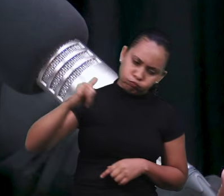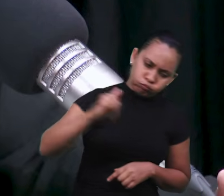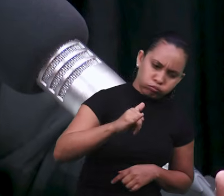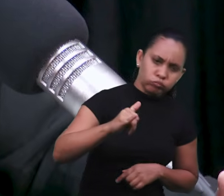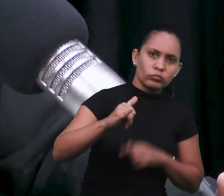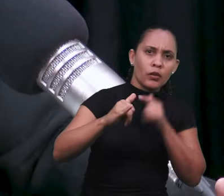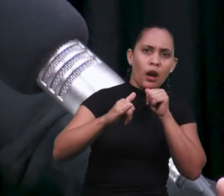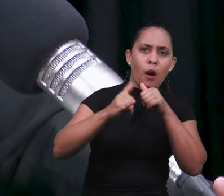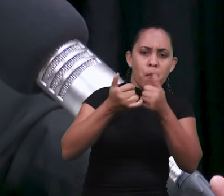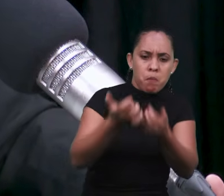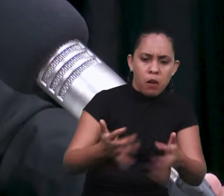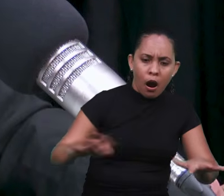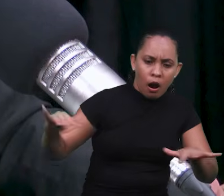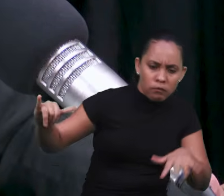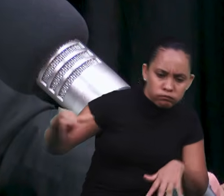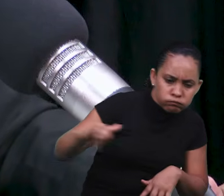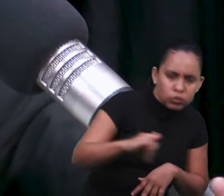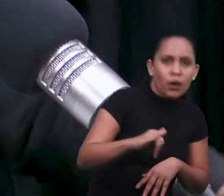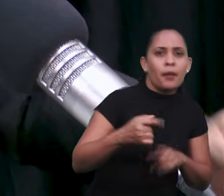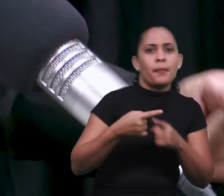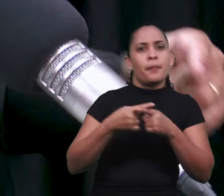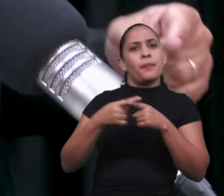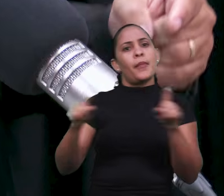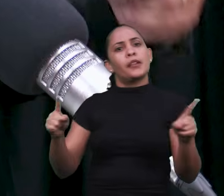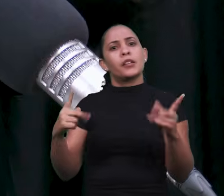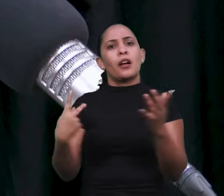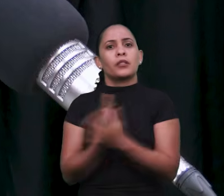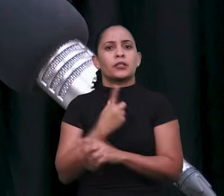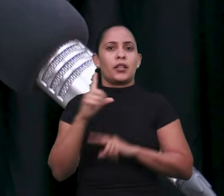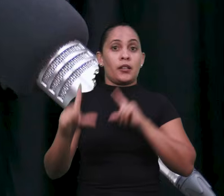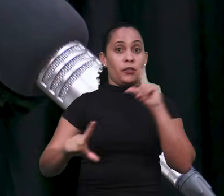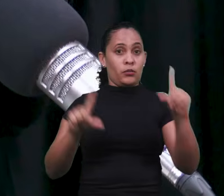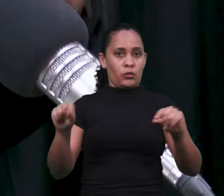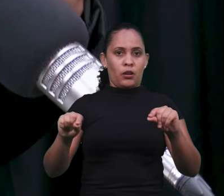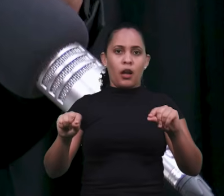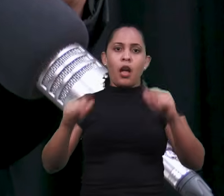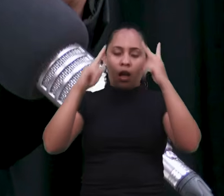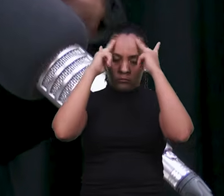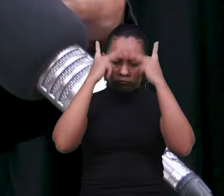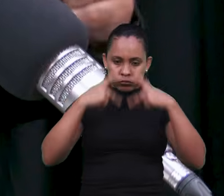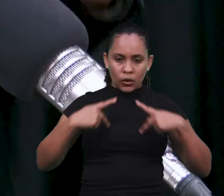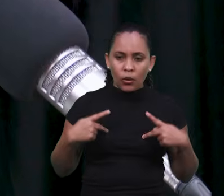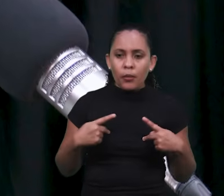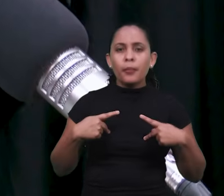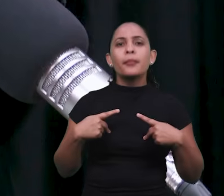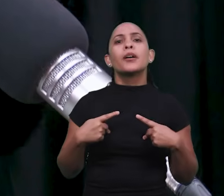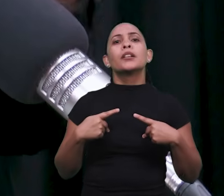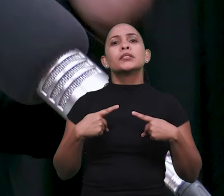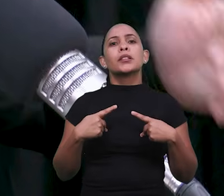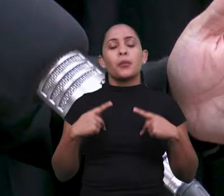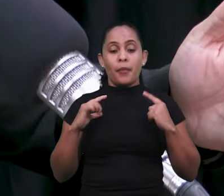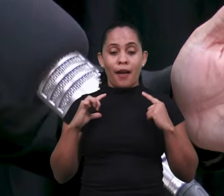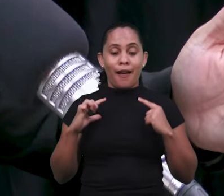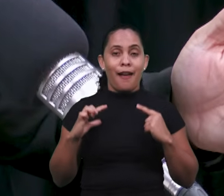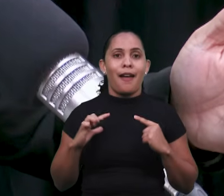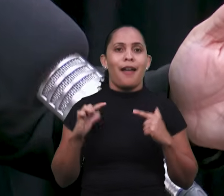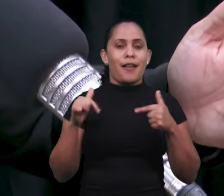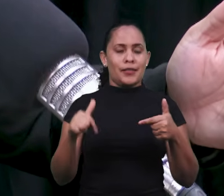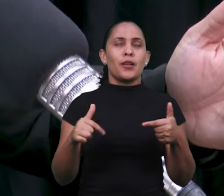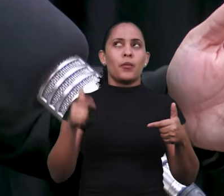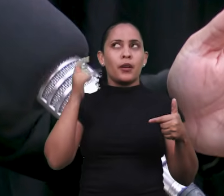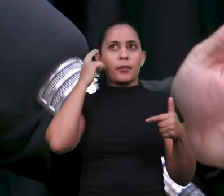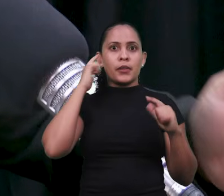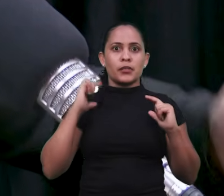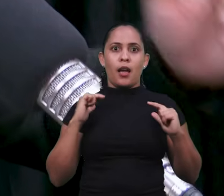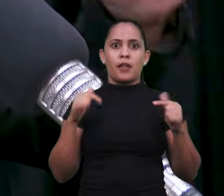falou bem assim: "Vocês esqueceram o fator humano". O fator humano, ele tem um tempo de racionalizar e determinar qual a melhor atitude para poder tomar